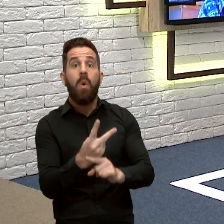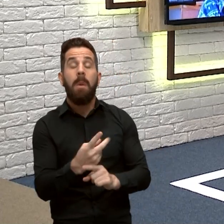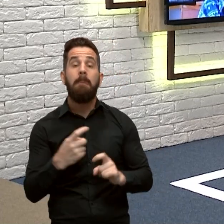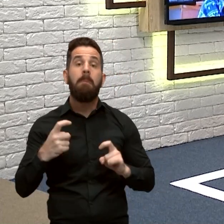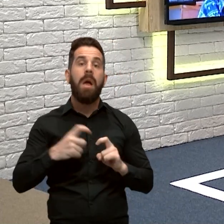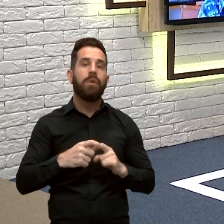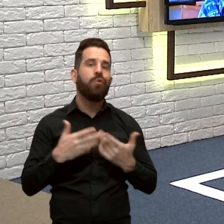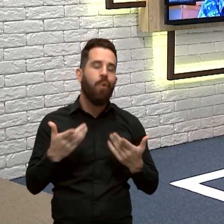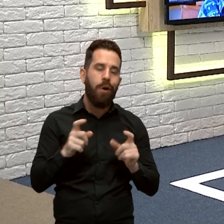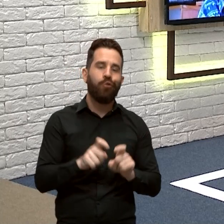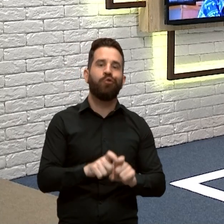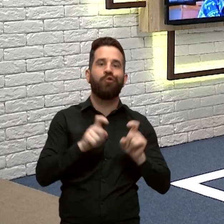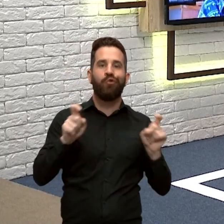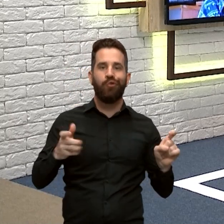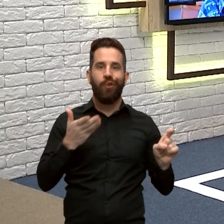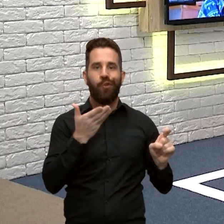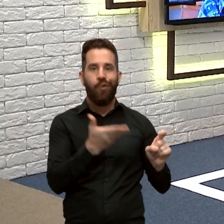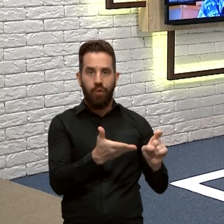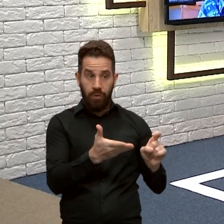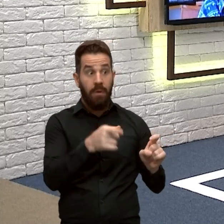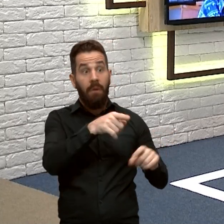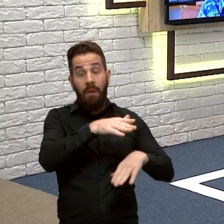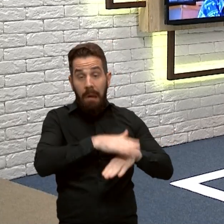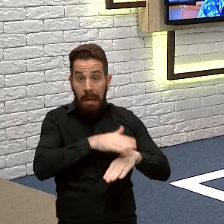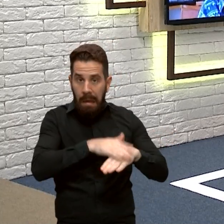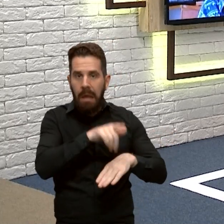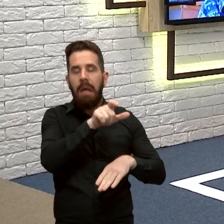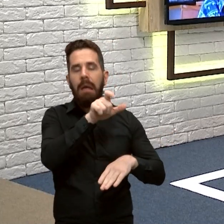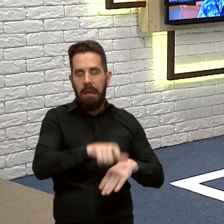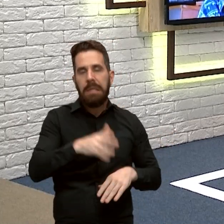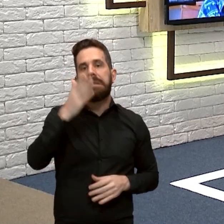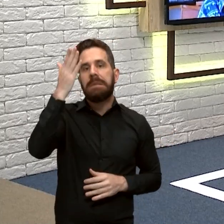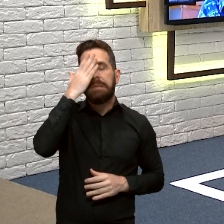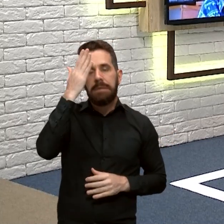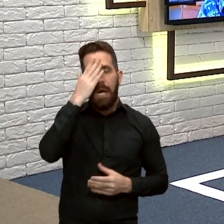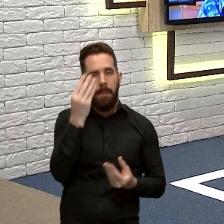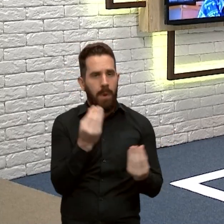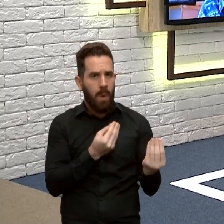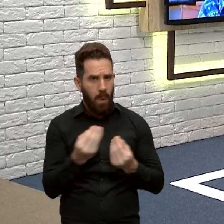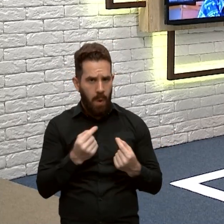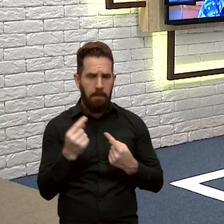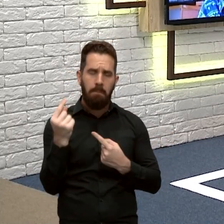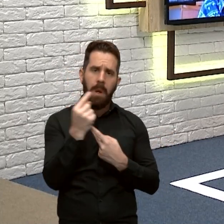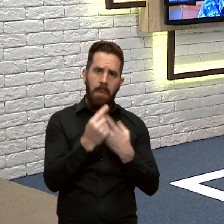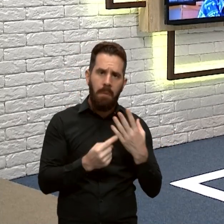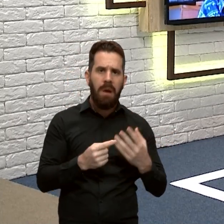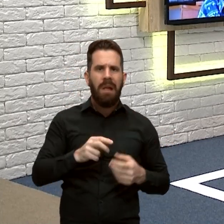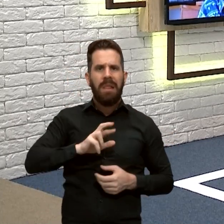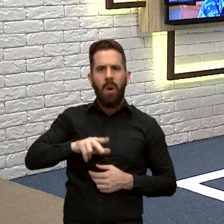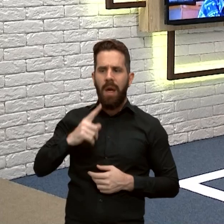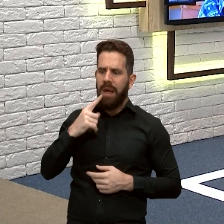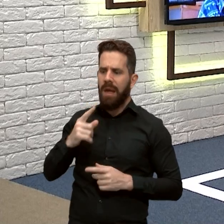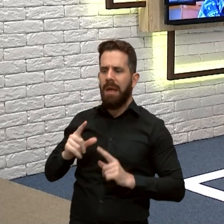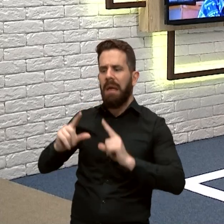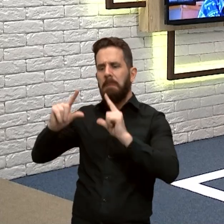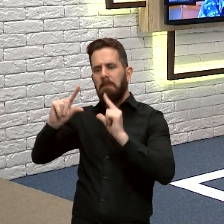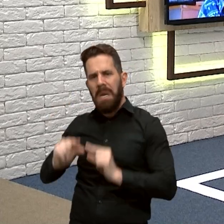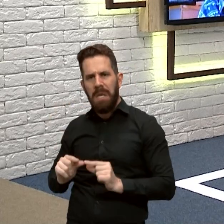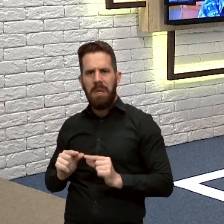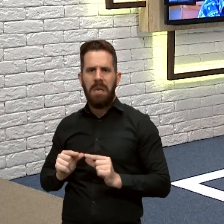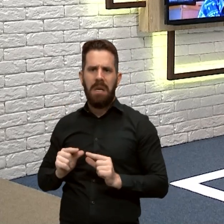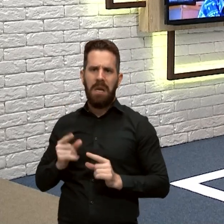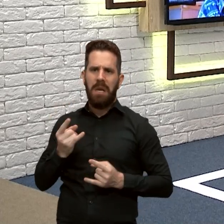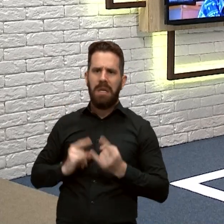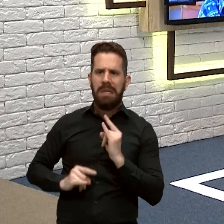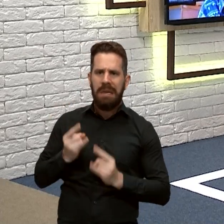balança todos os riscos inerentes, né? Não é só o fato de diminuir o estrogênio que justifica essa reposição. Tem